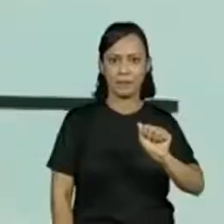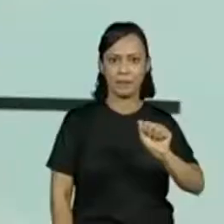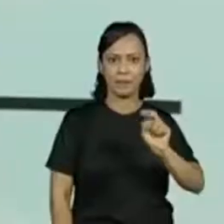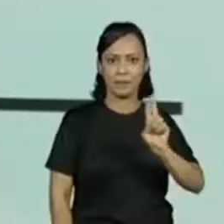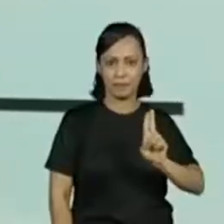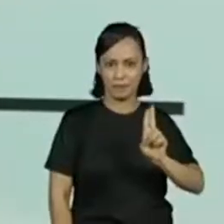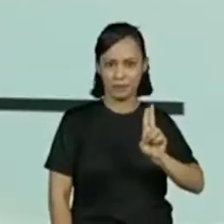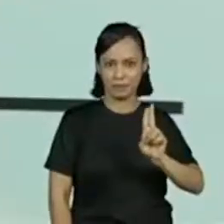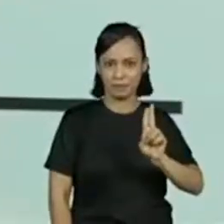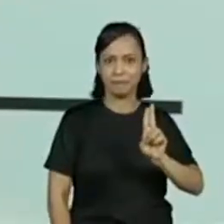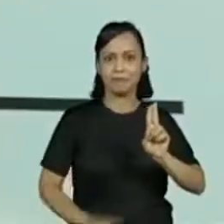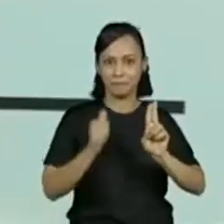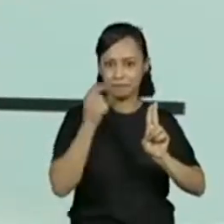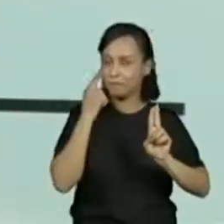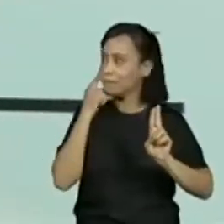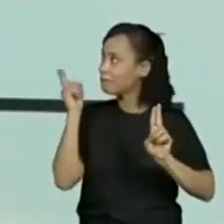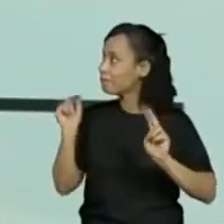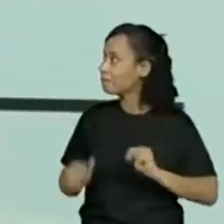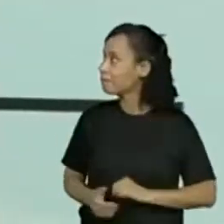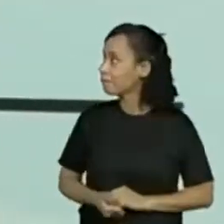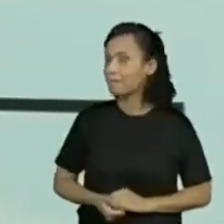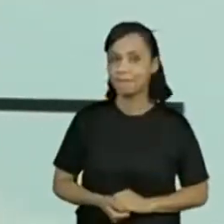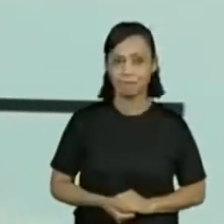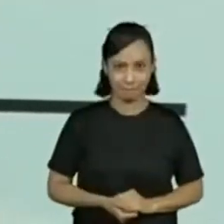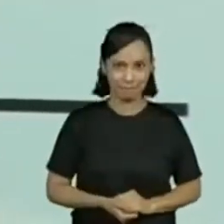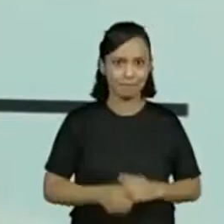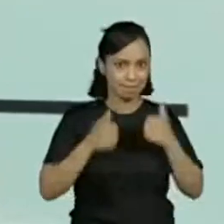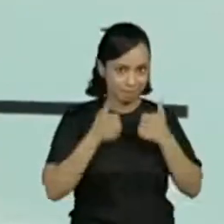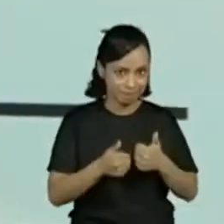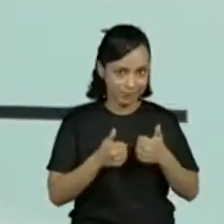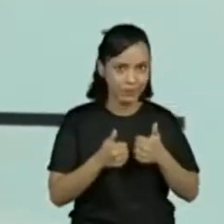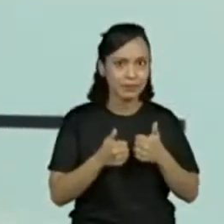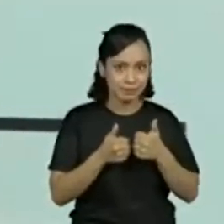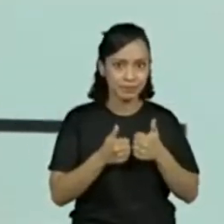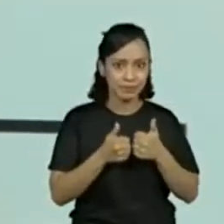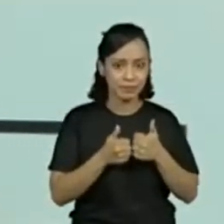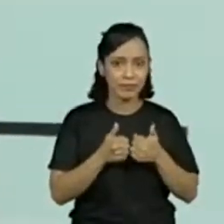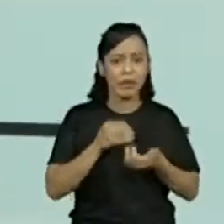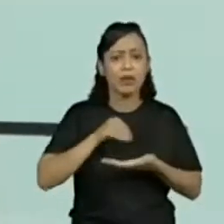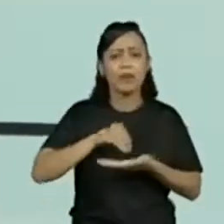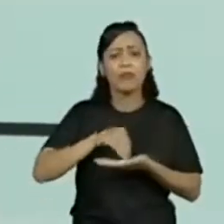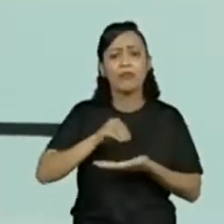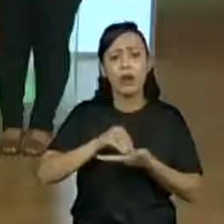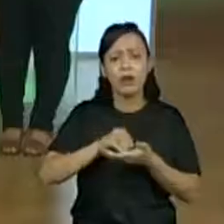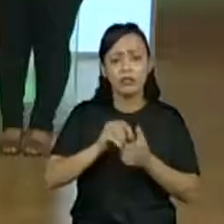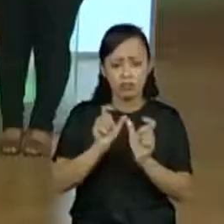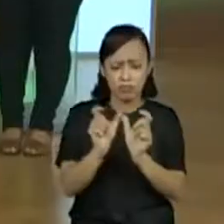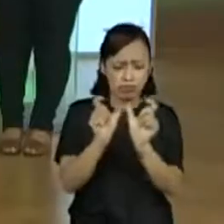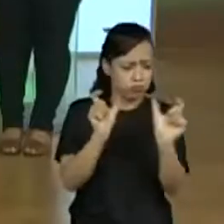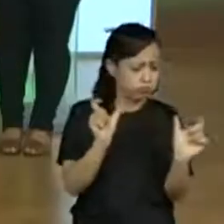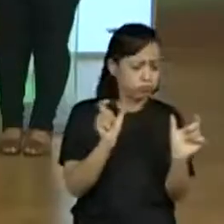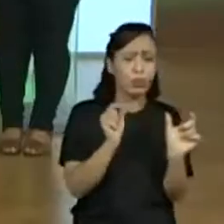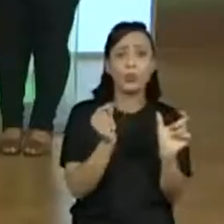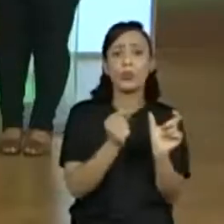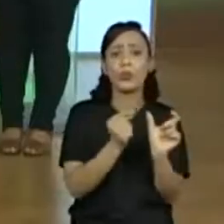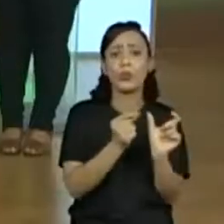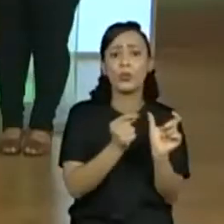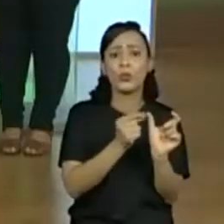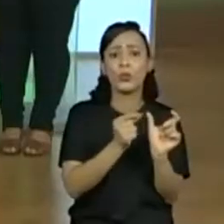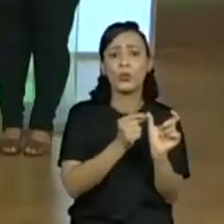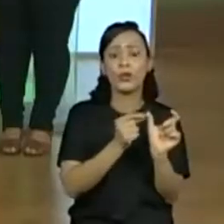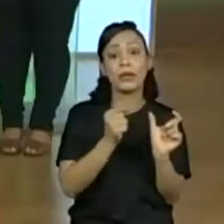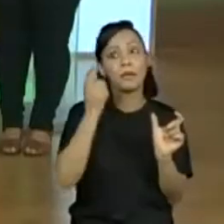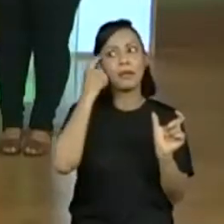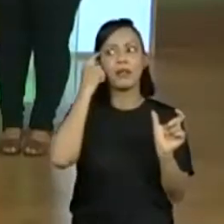e eu li li Olha que legal pau já apareceu Paulista li li o Ltda